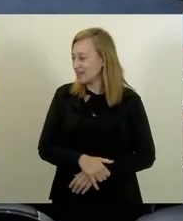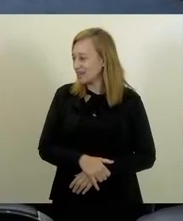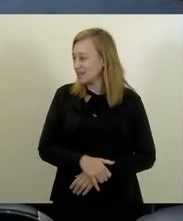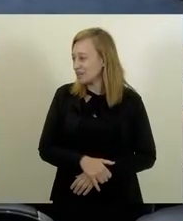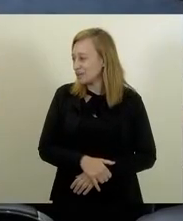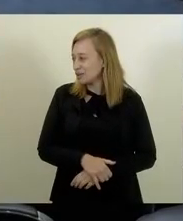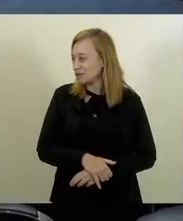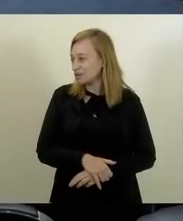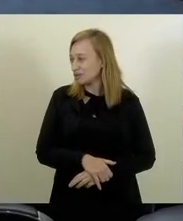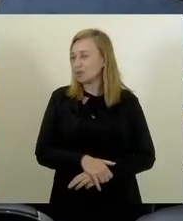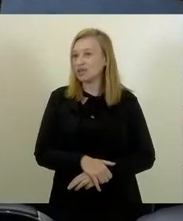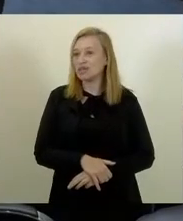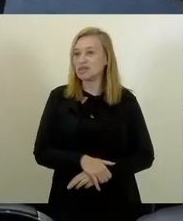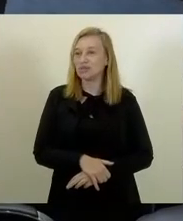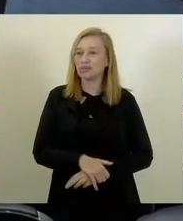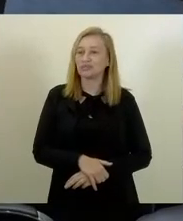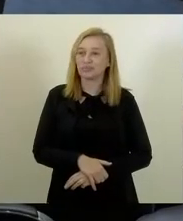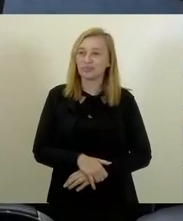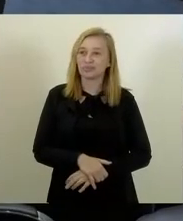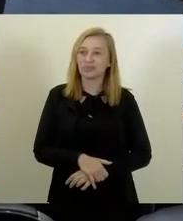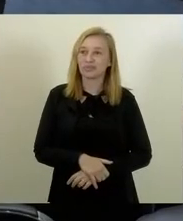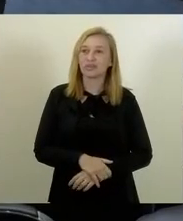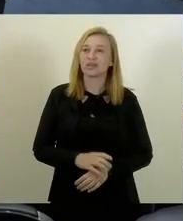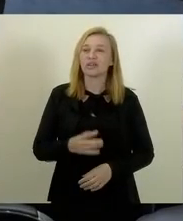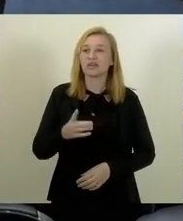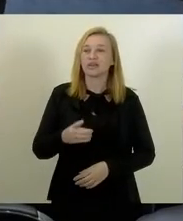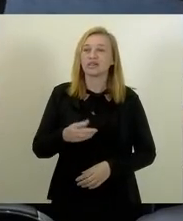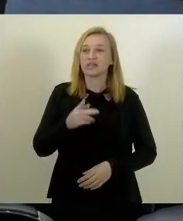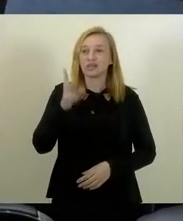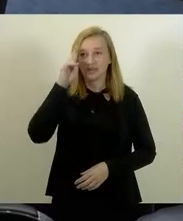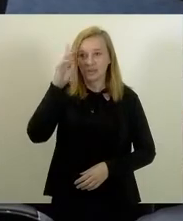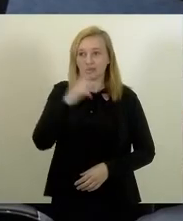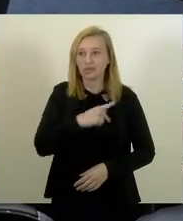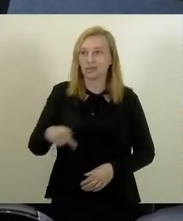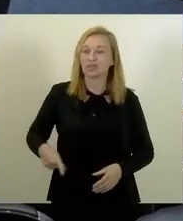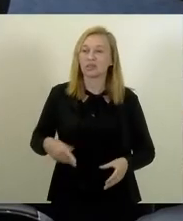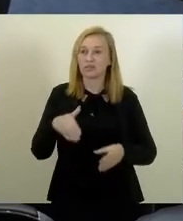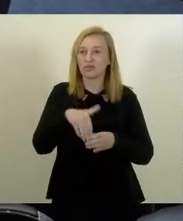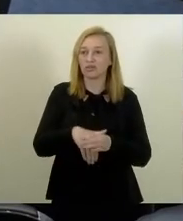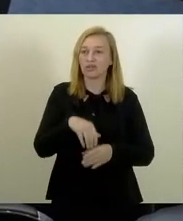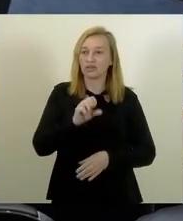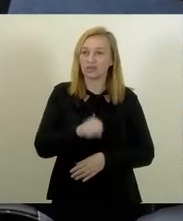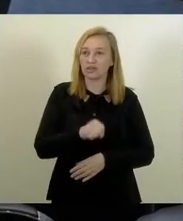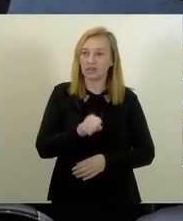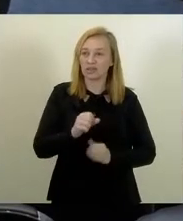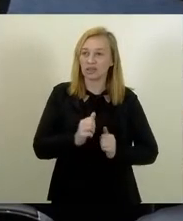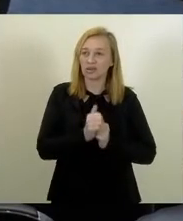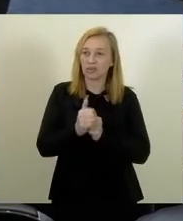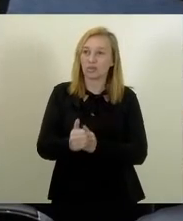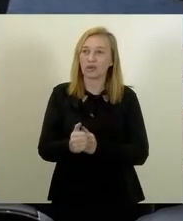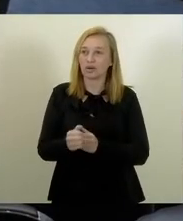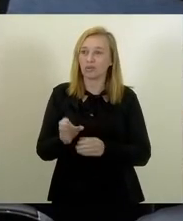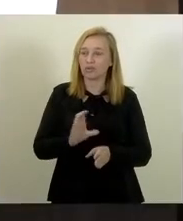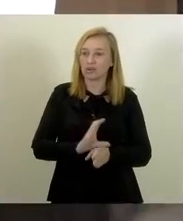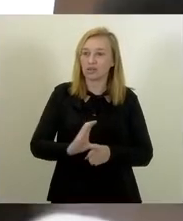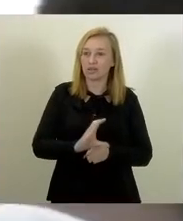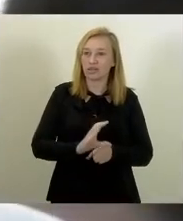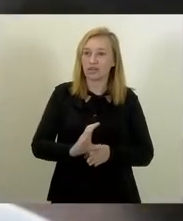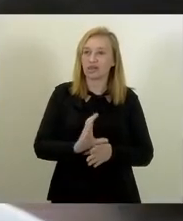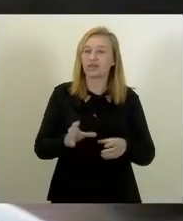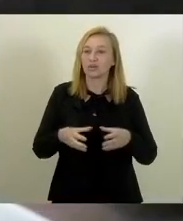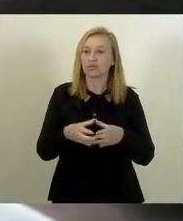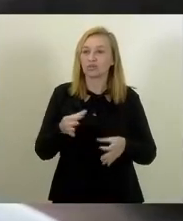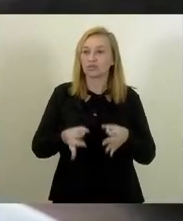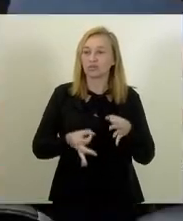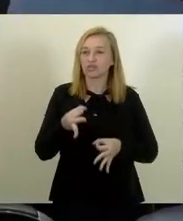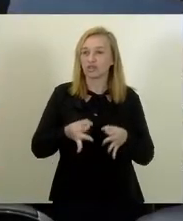Senhor presidente, eu voto favorável, acompanhando o voto do futuro conselheiro da Comissão de